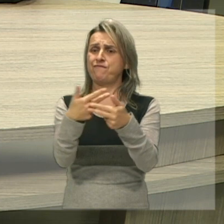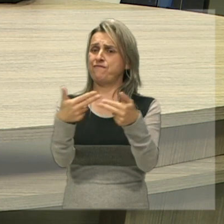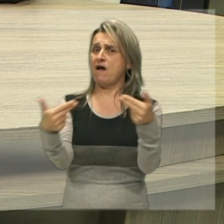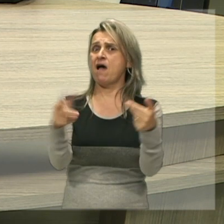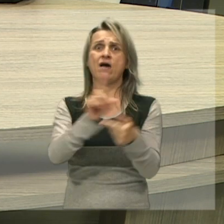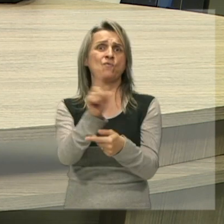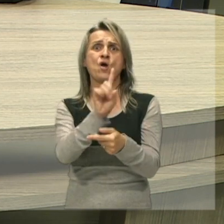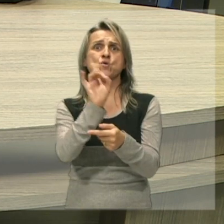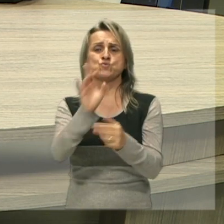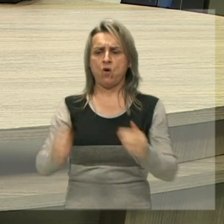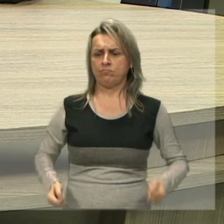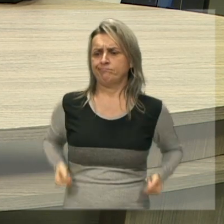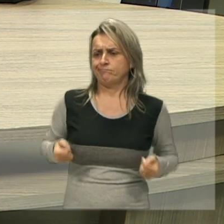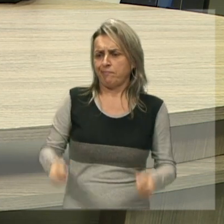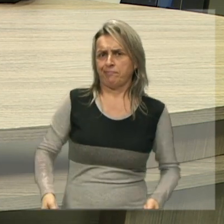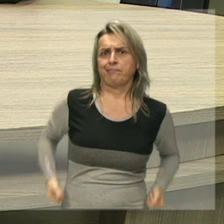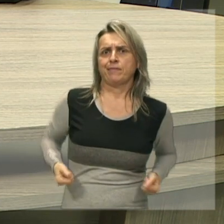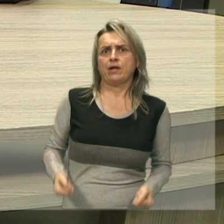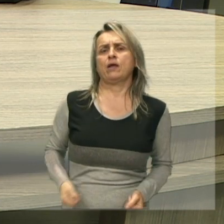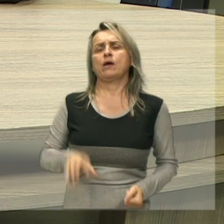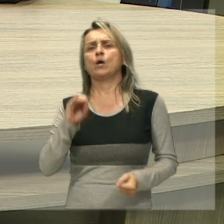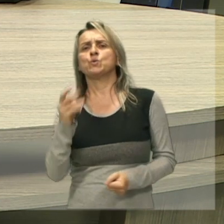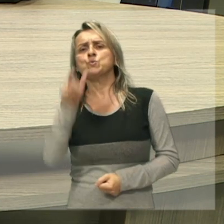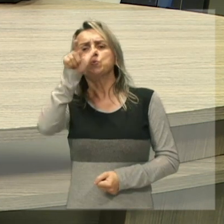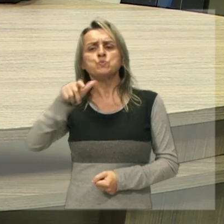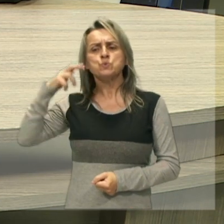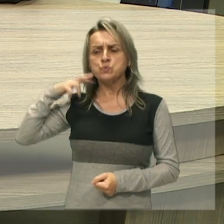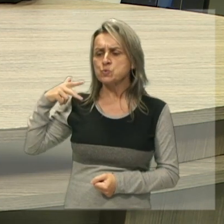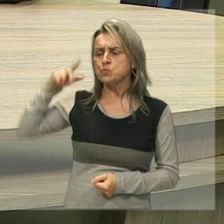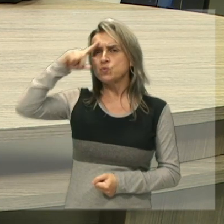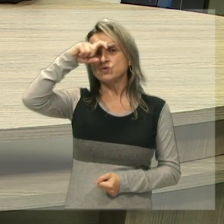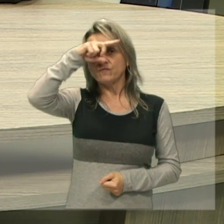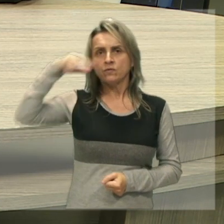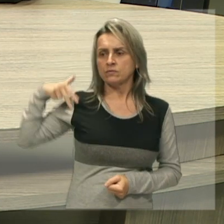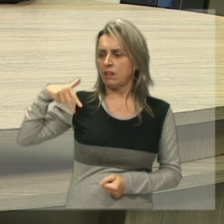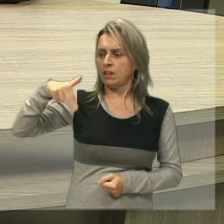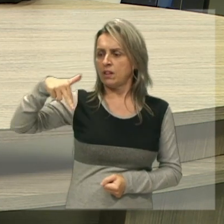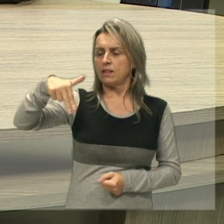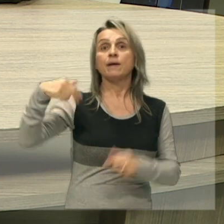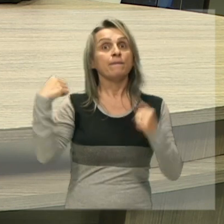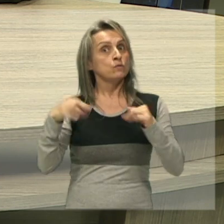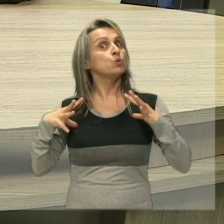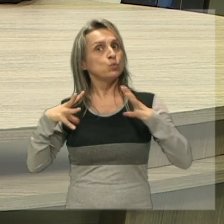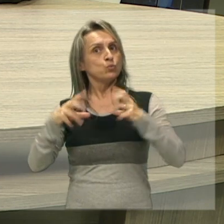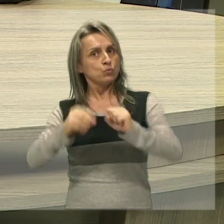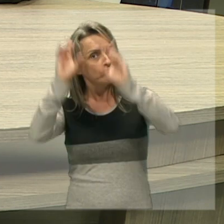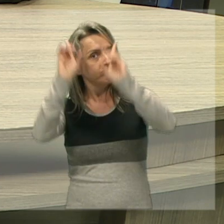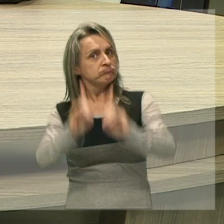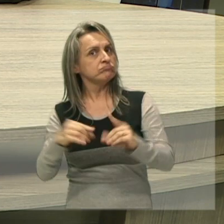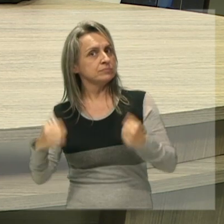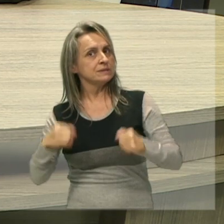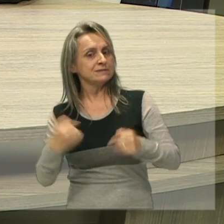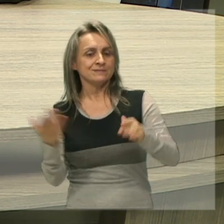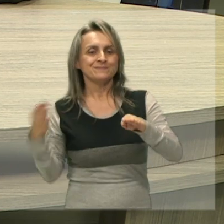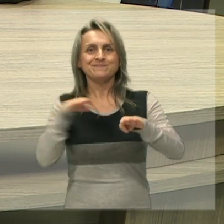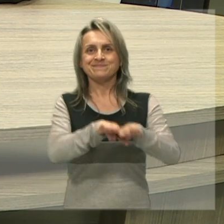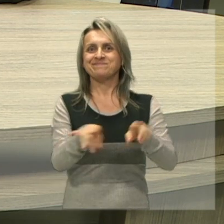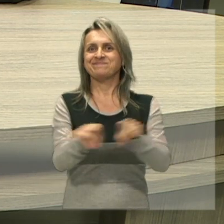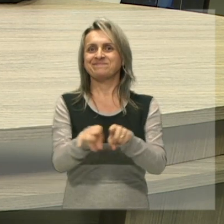com dificuldade de locomoção que ele precisa do acesso. Todos os outros tipos de deficiência precisam ser incluídos também, né?